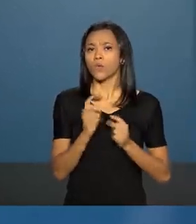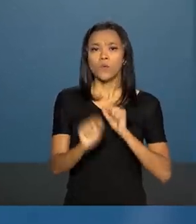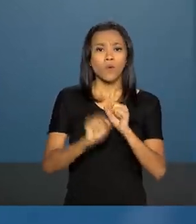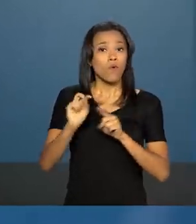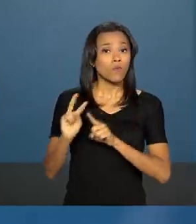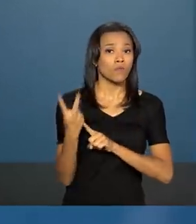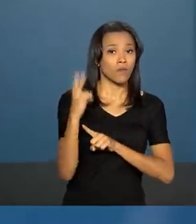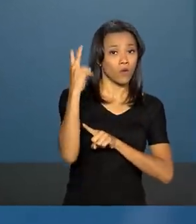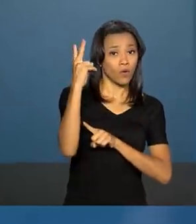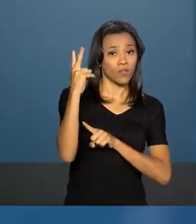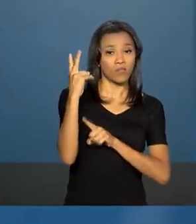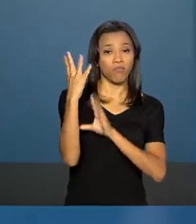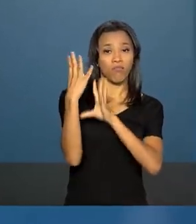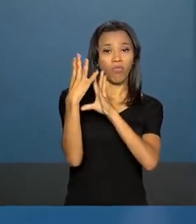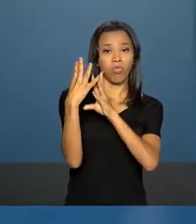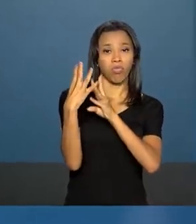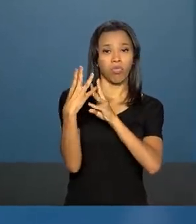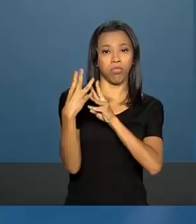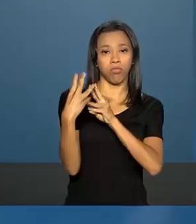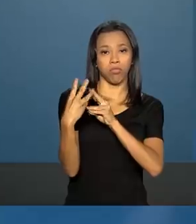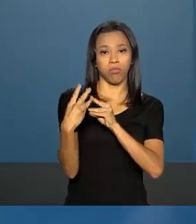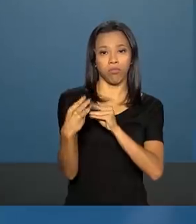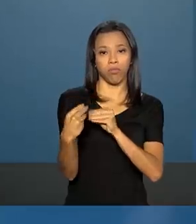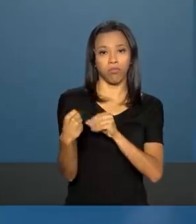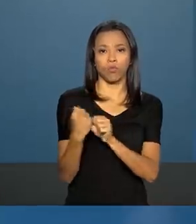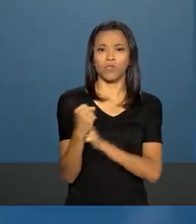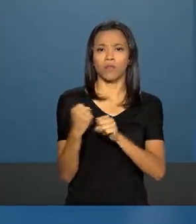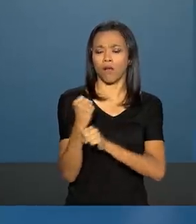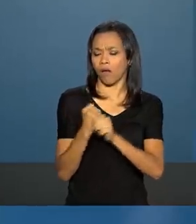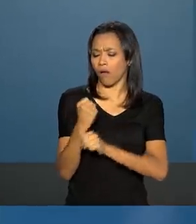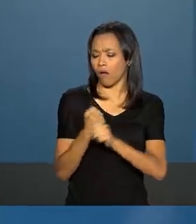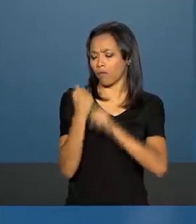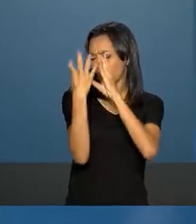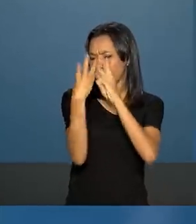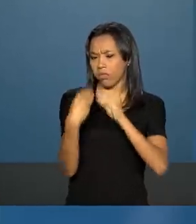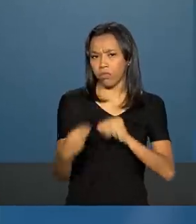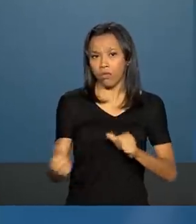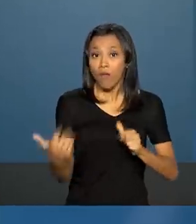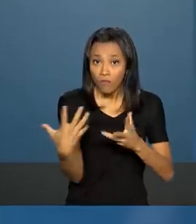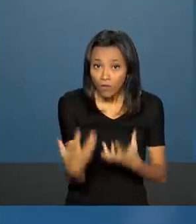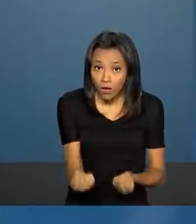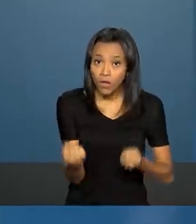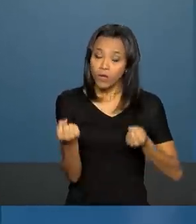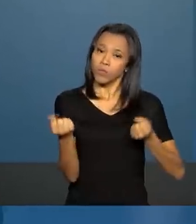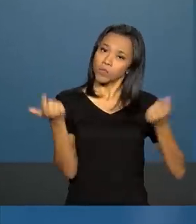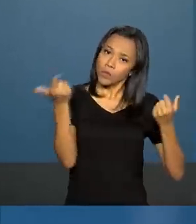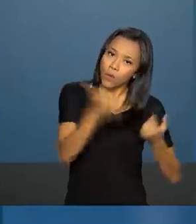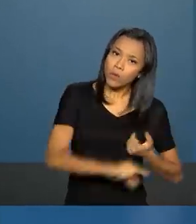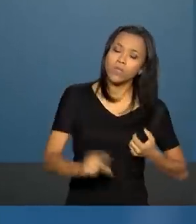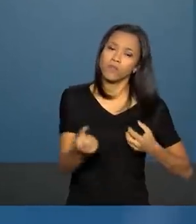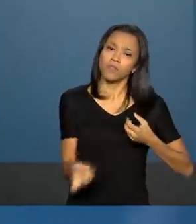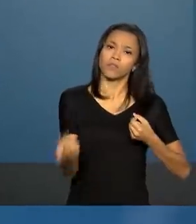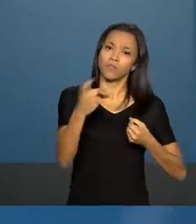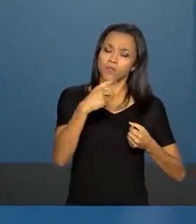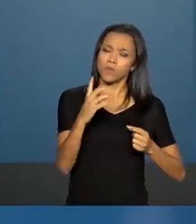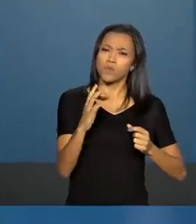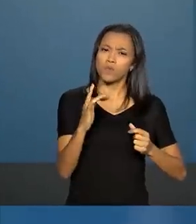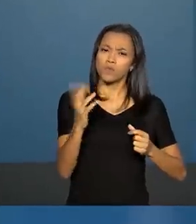foram tão desgastados nos últimos anos. Vamos juntos resgatar o futuro do Brasil.